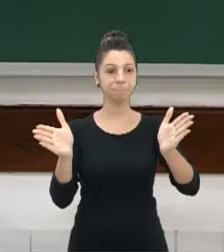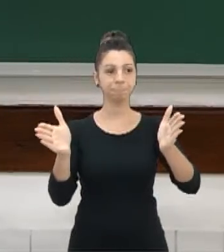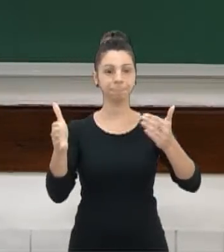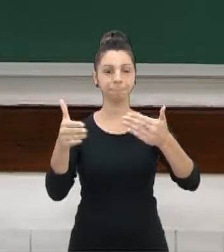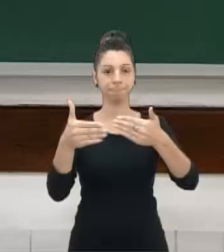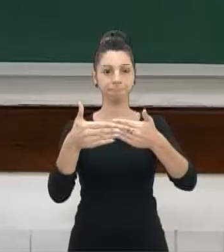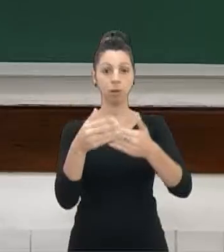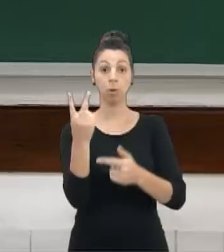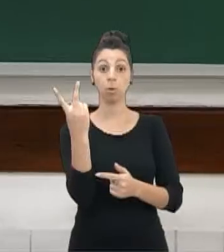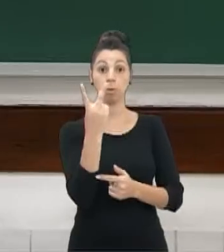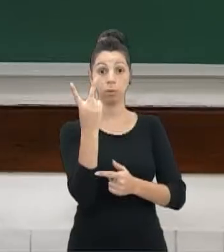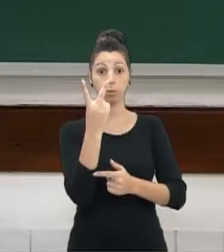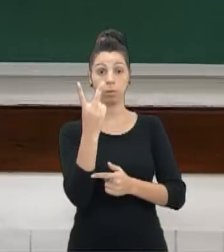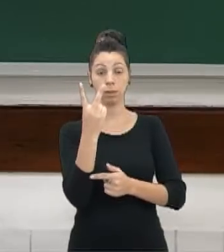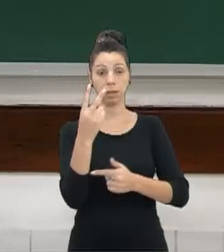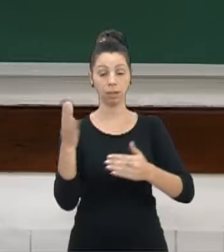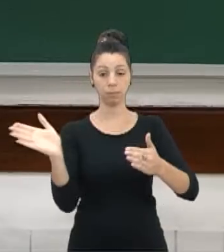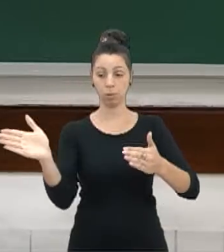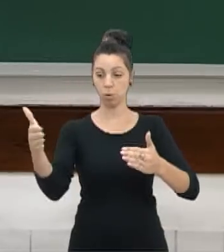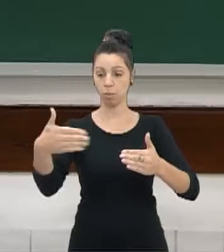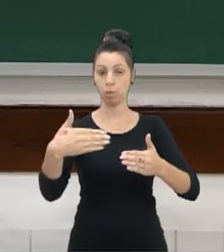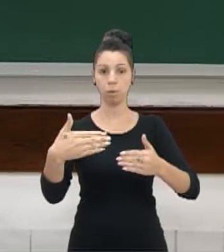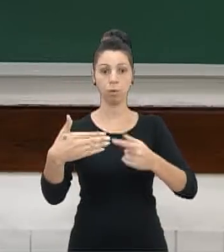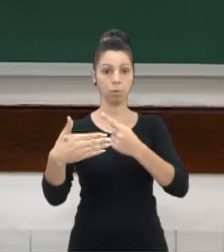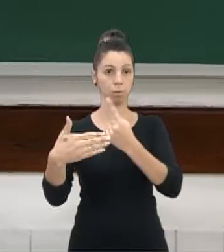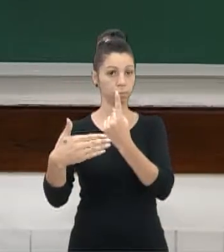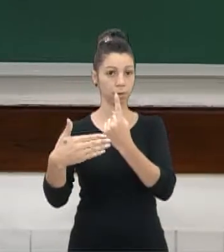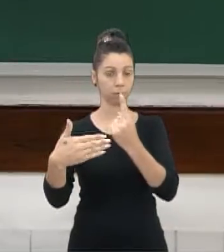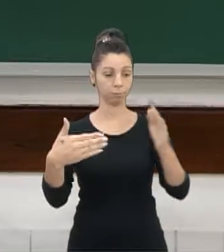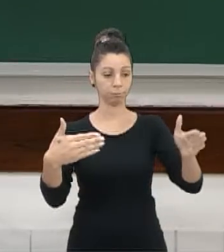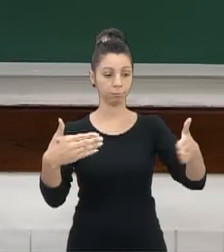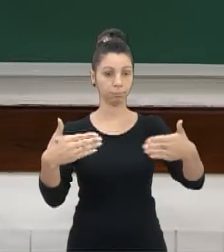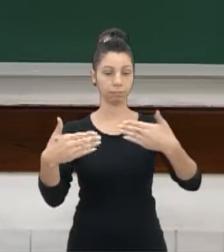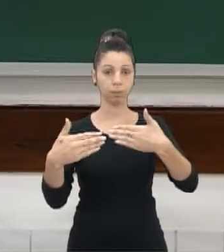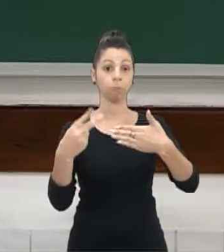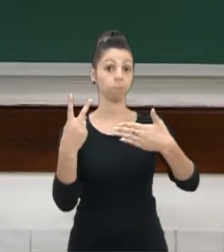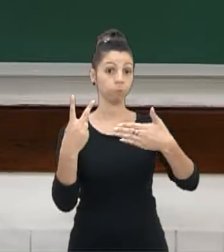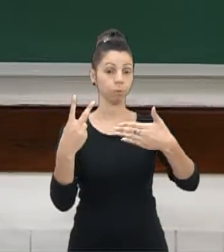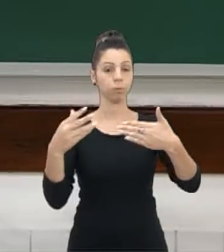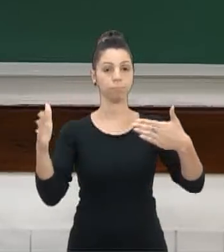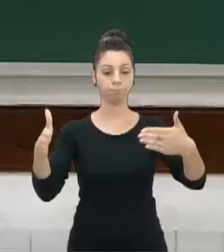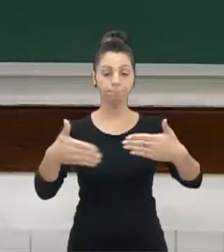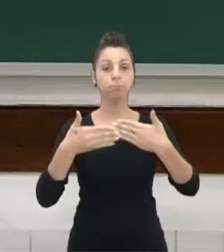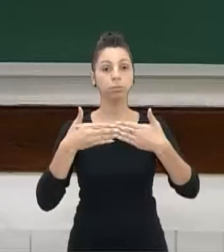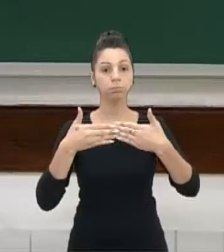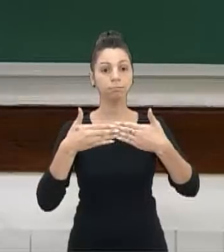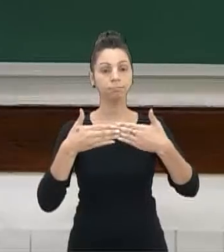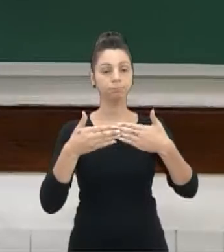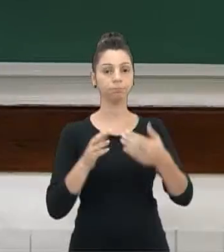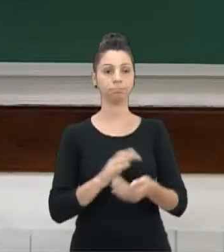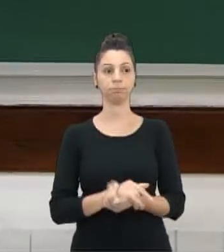duas dobras aqui, né? Na verdade, e aí você tem essa ideia de janela, certo?